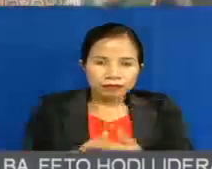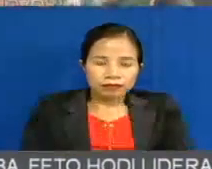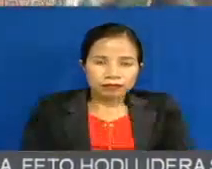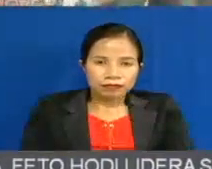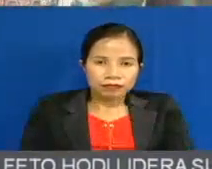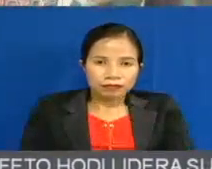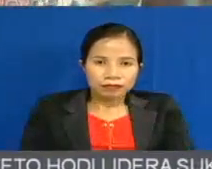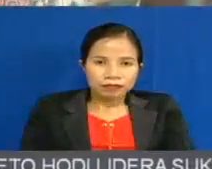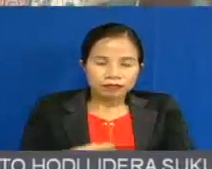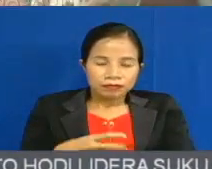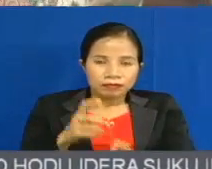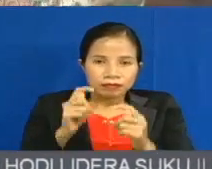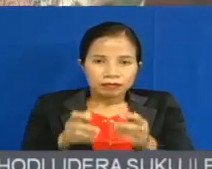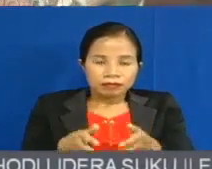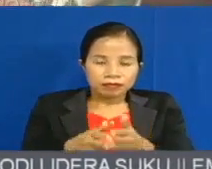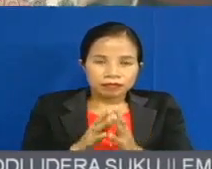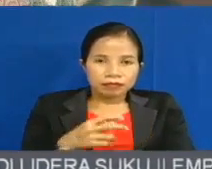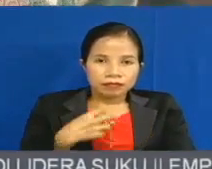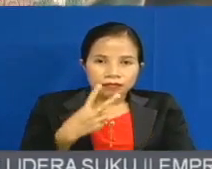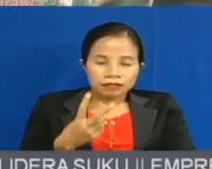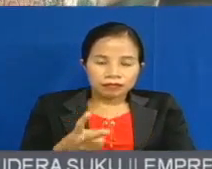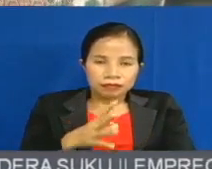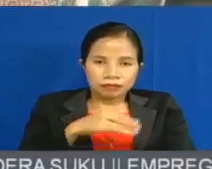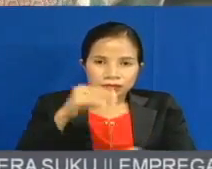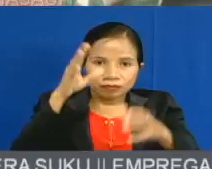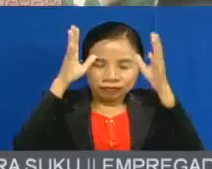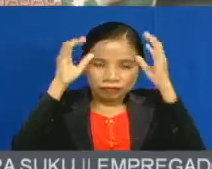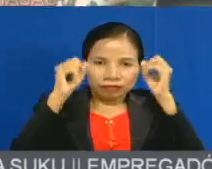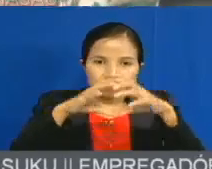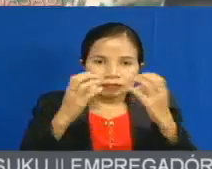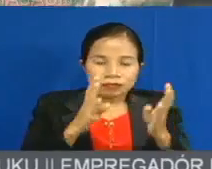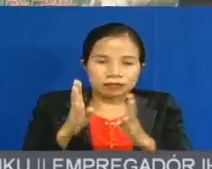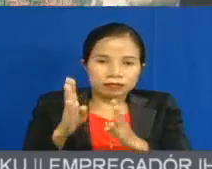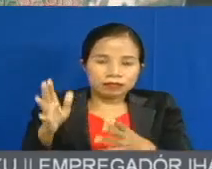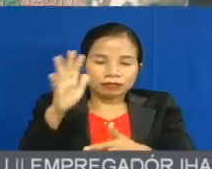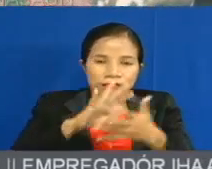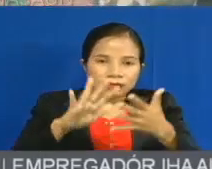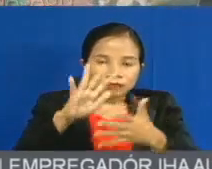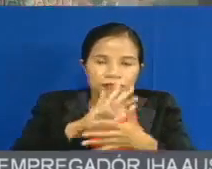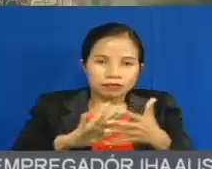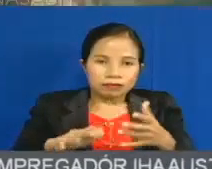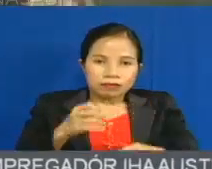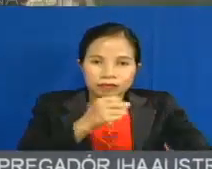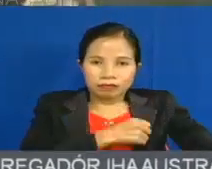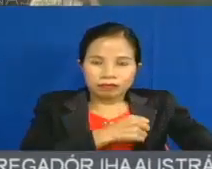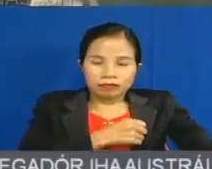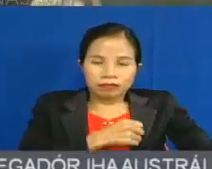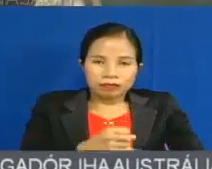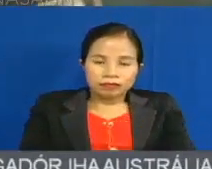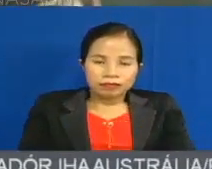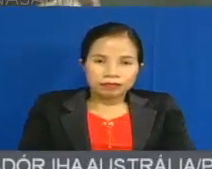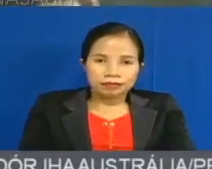Rim Ami tenta da Dalia, o porta-voz no presidente e comissão organizadora para comemoração aniversário Falintil, capitão